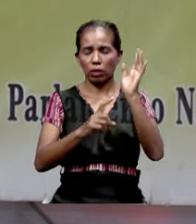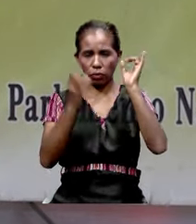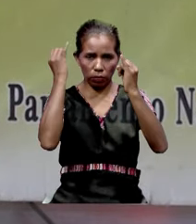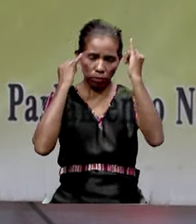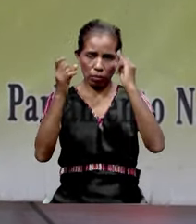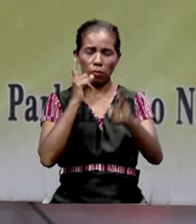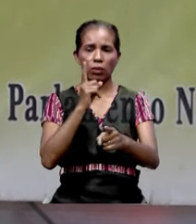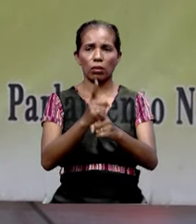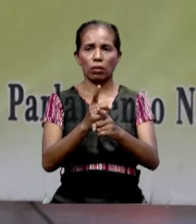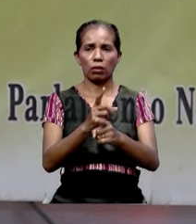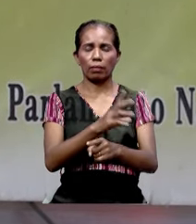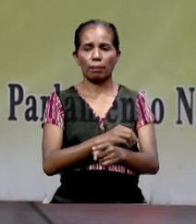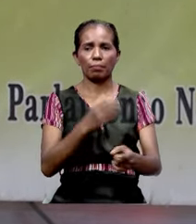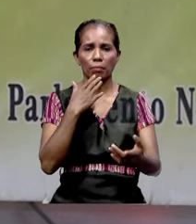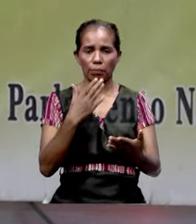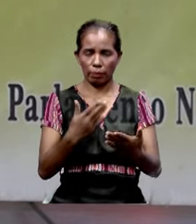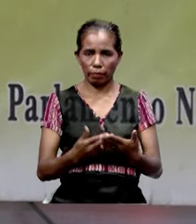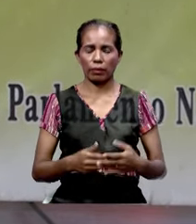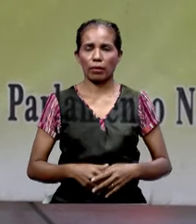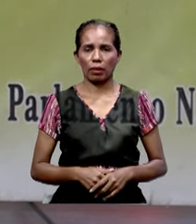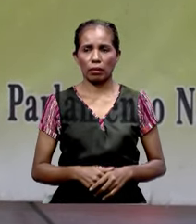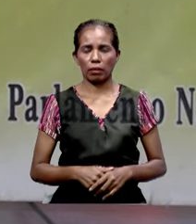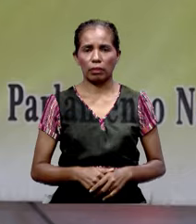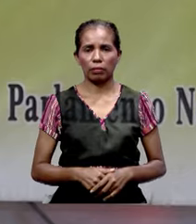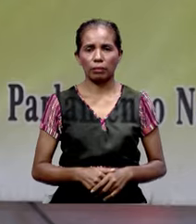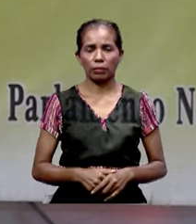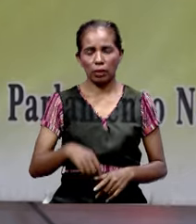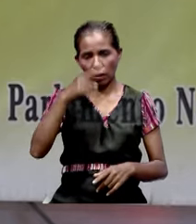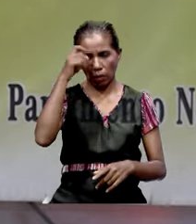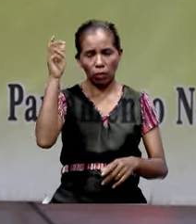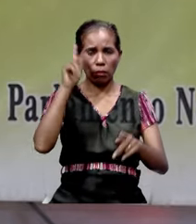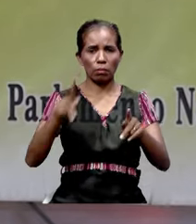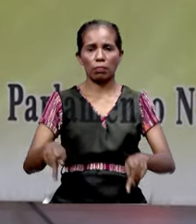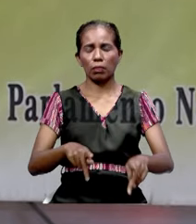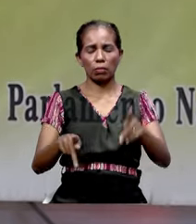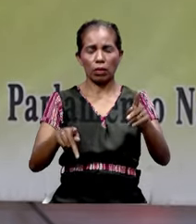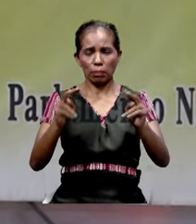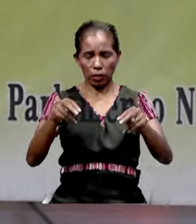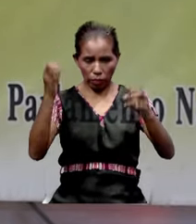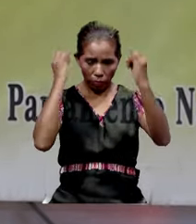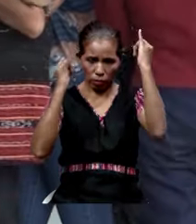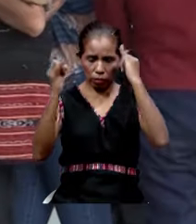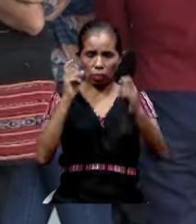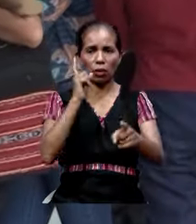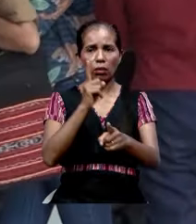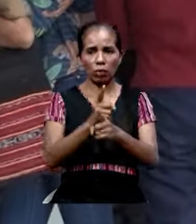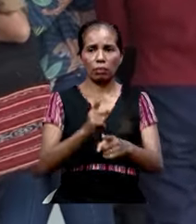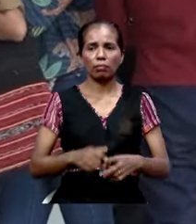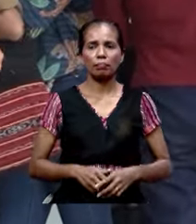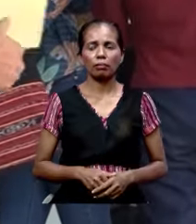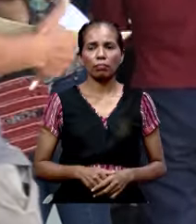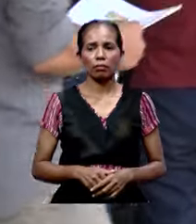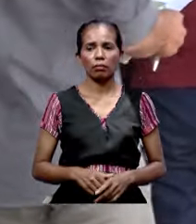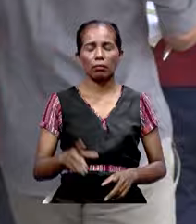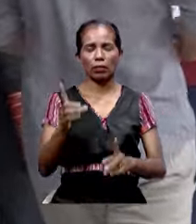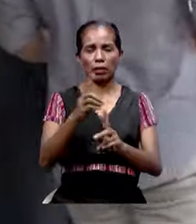que liu e a veracidade, ba. A informação não serve para o público, né? Precisa de informação né? Credível. Enquanto a Lourenço